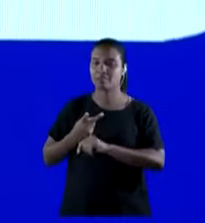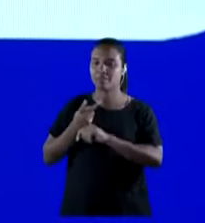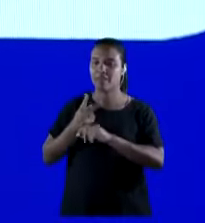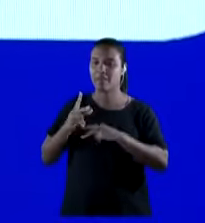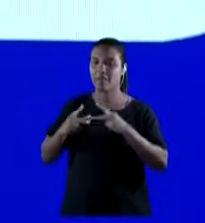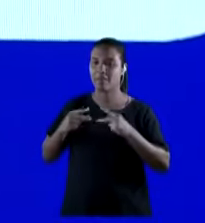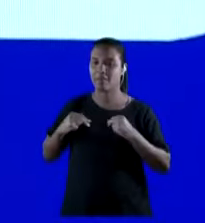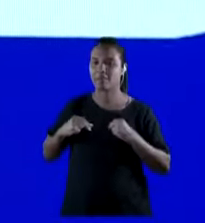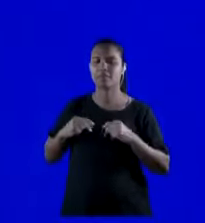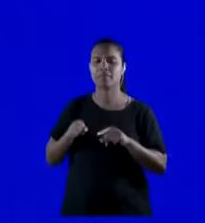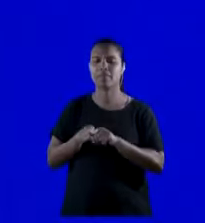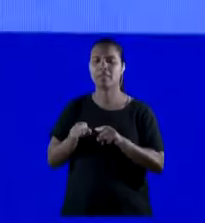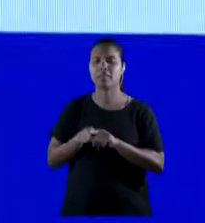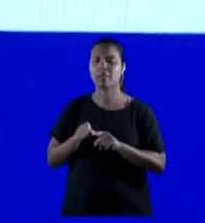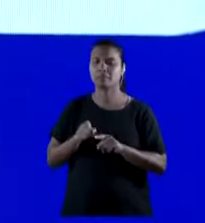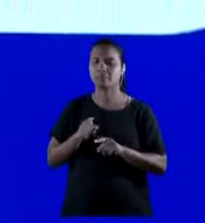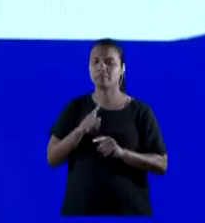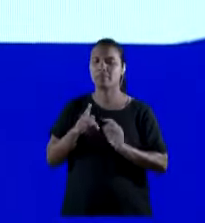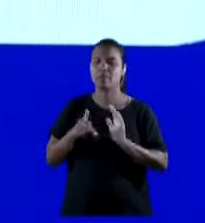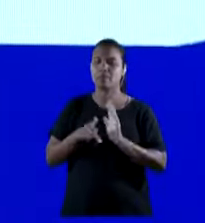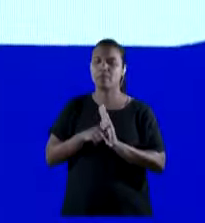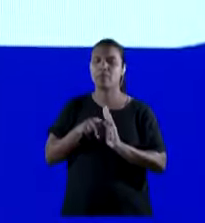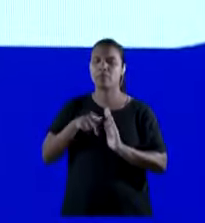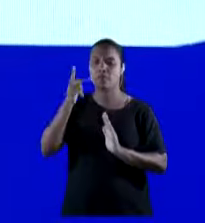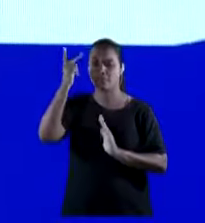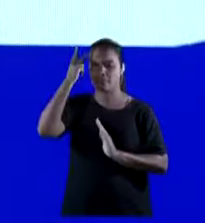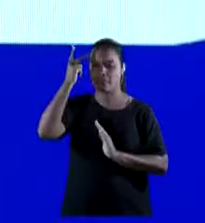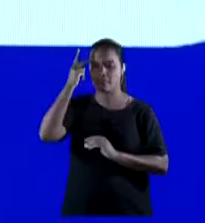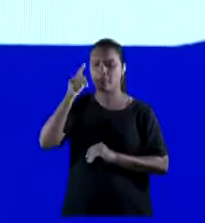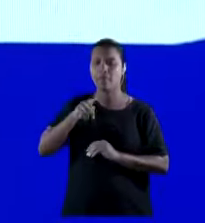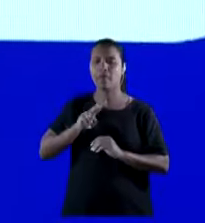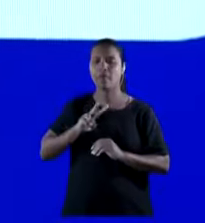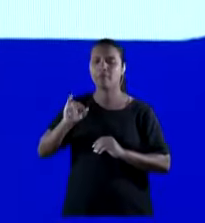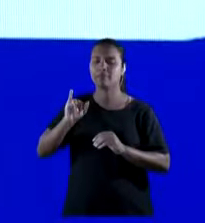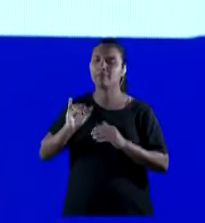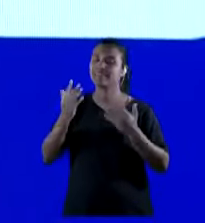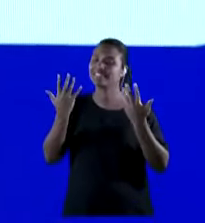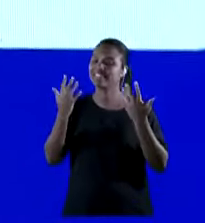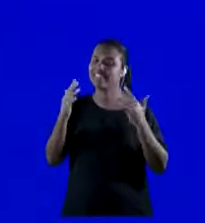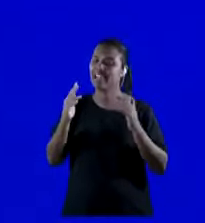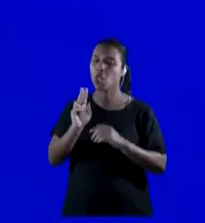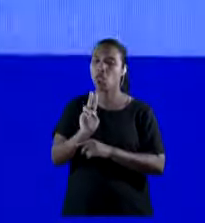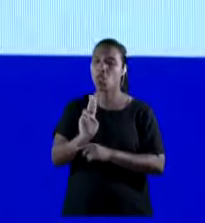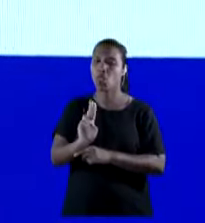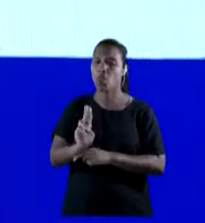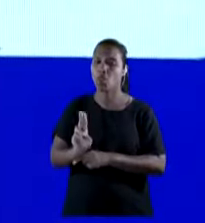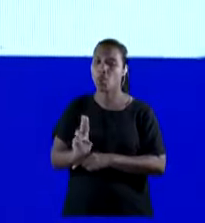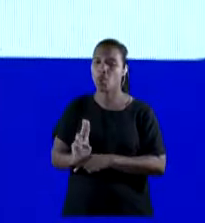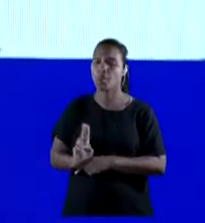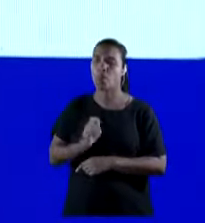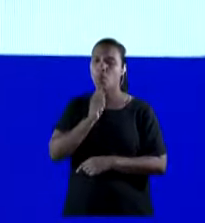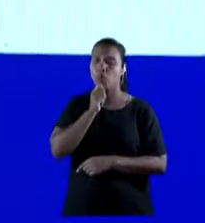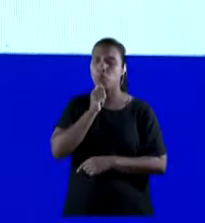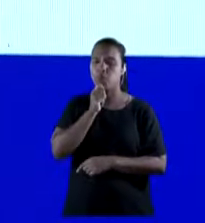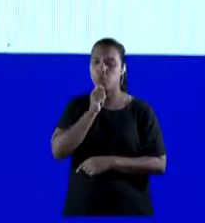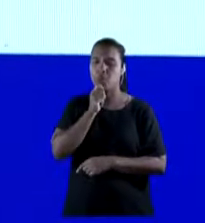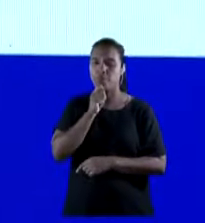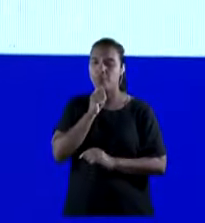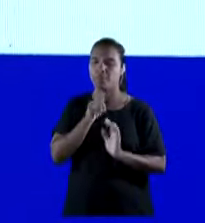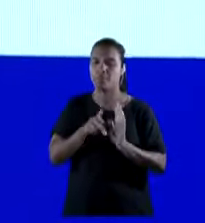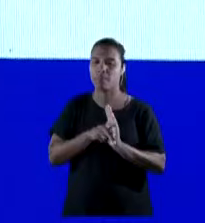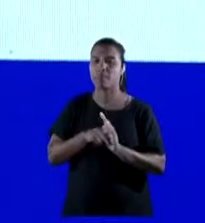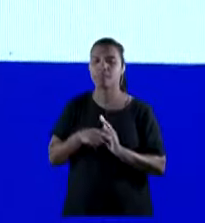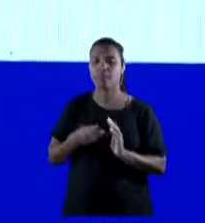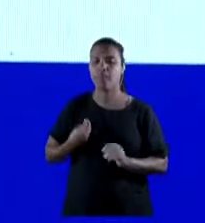a Comissão de Arbitragem da Federação Paulista de Futebol irá saudar grandes nomes da arbitragem paulista. E está presente